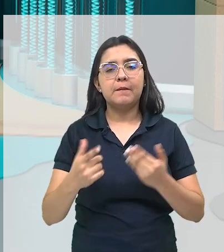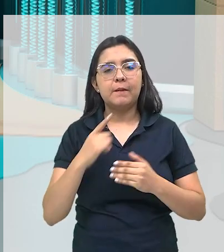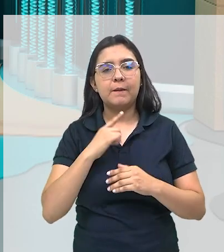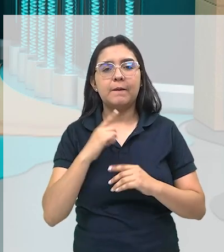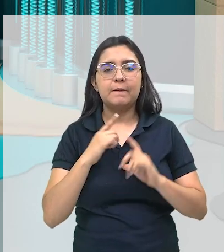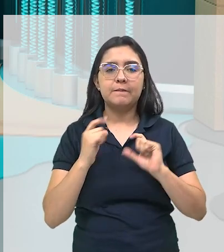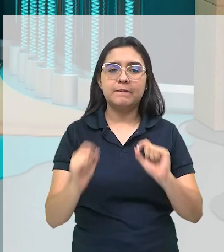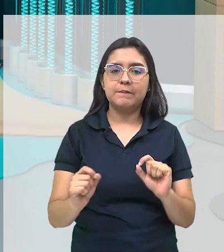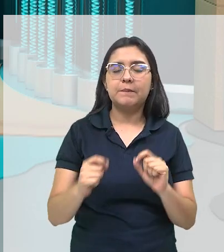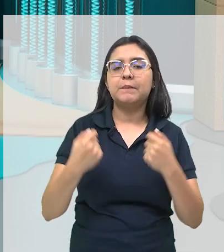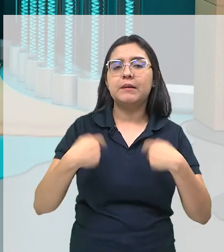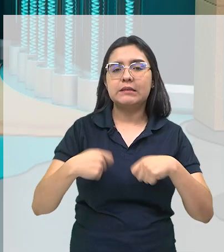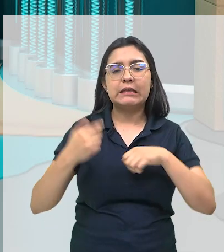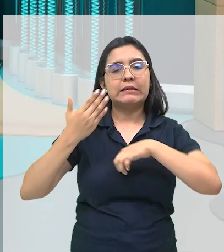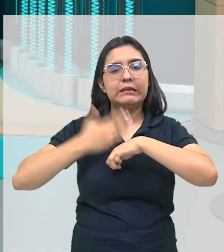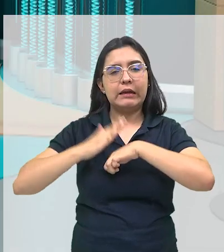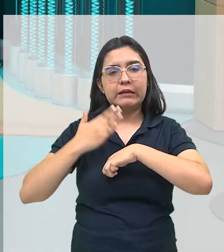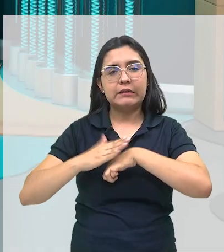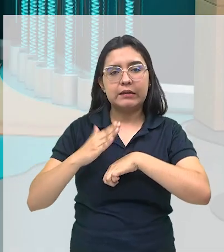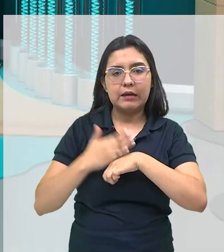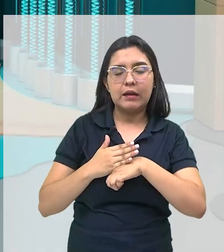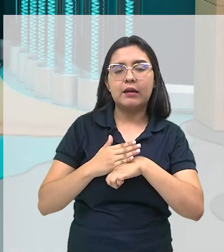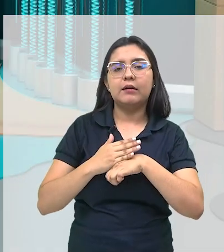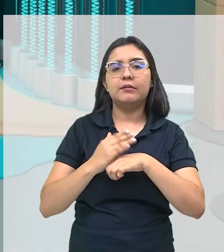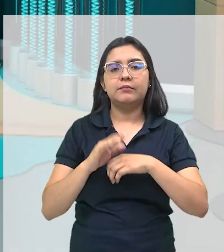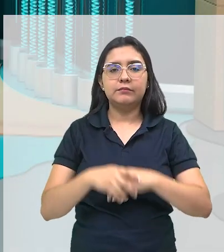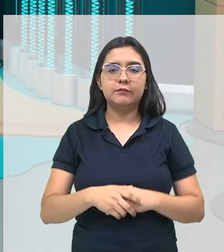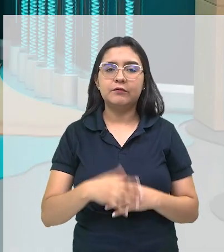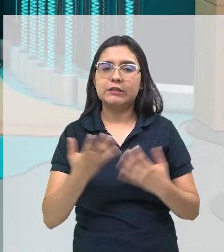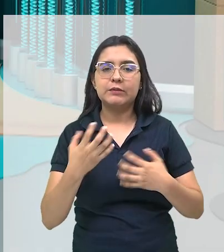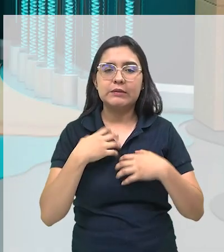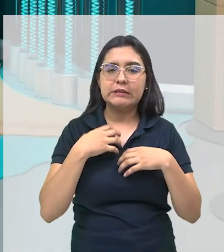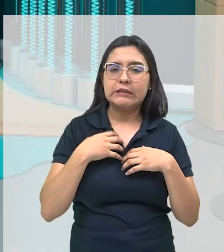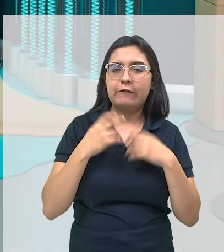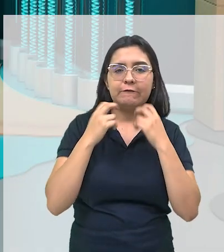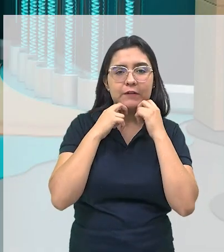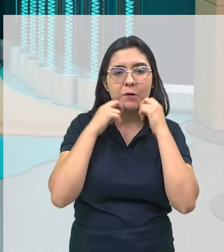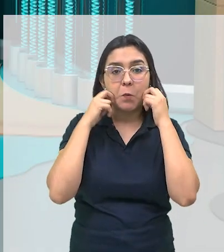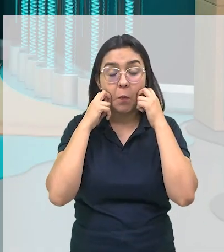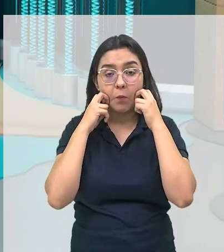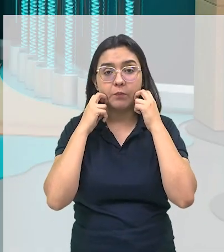de desinibição para você não se sentir tímido,